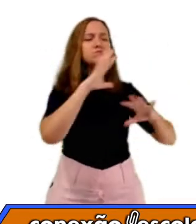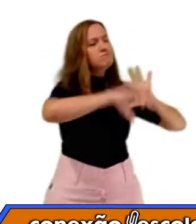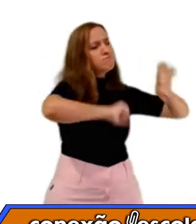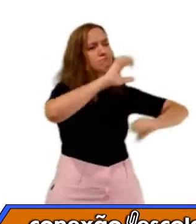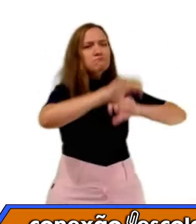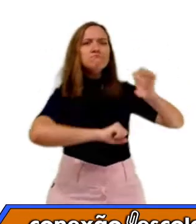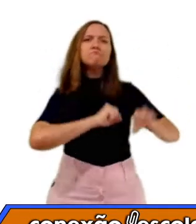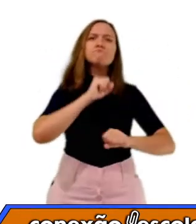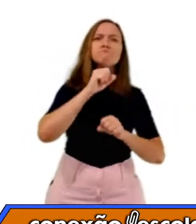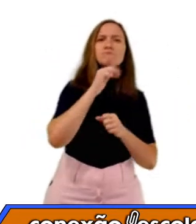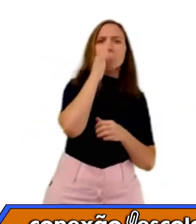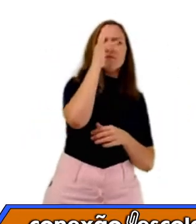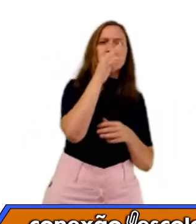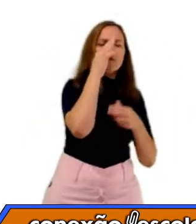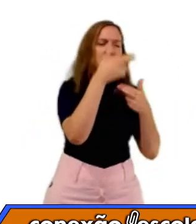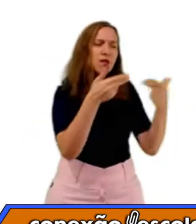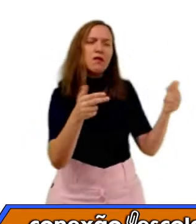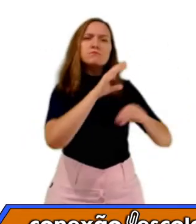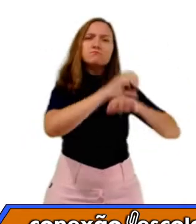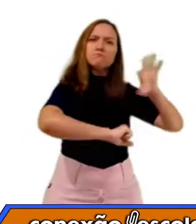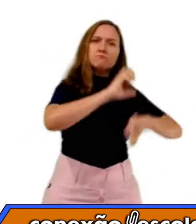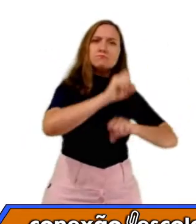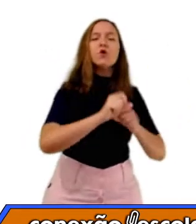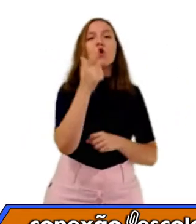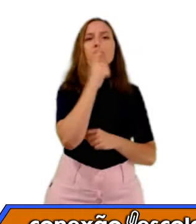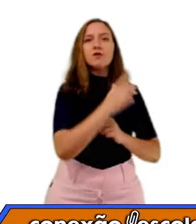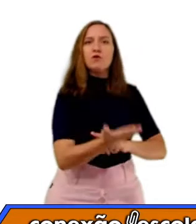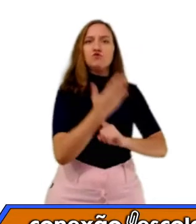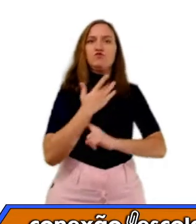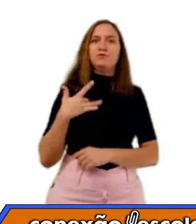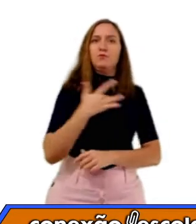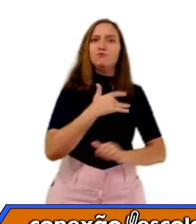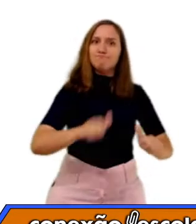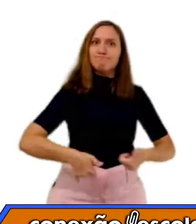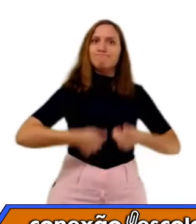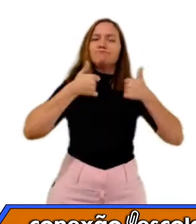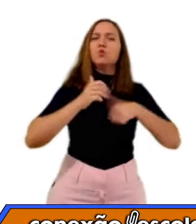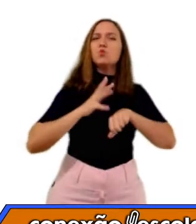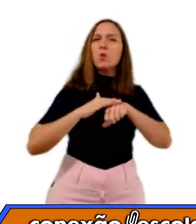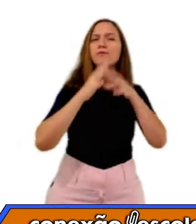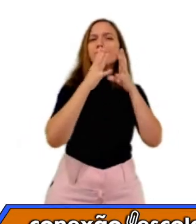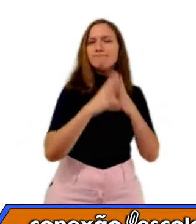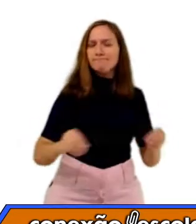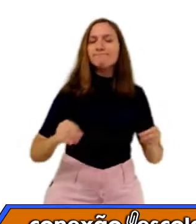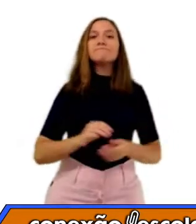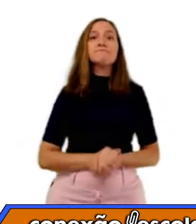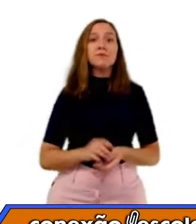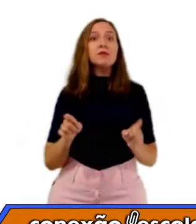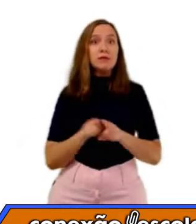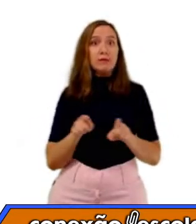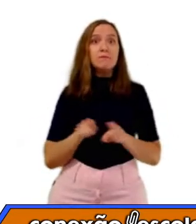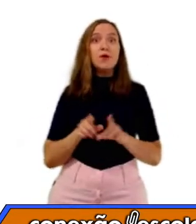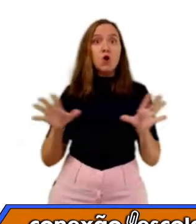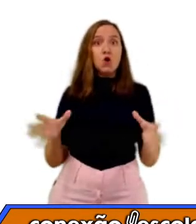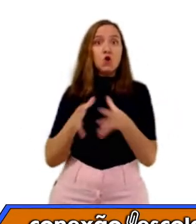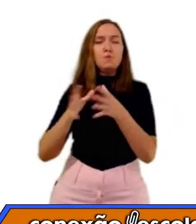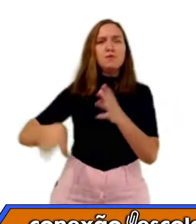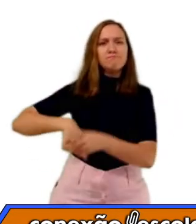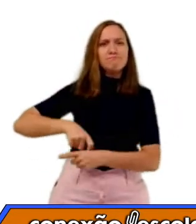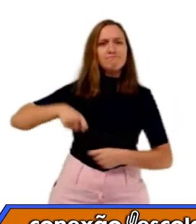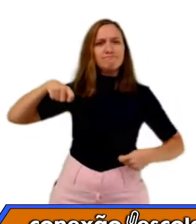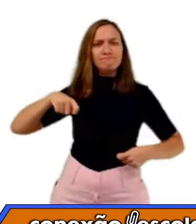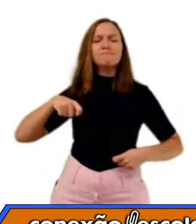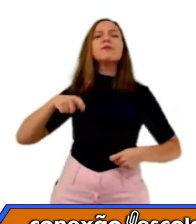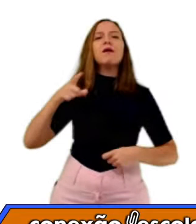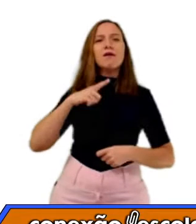as plantas, a cura de algumas doenças. Os jesuítas, eles construíram as